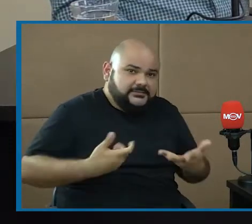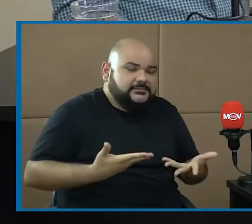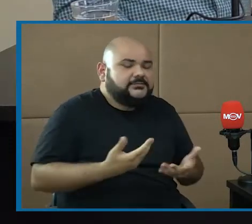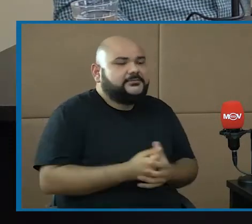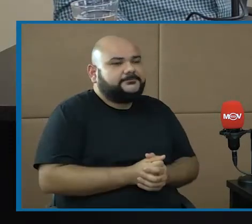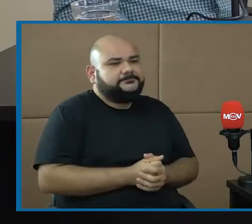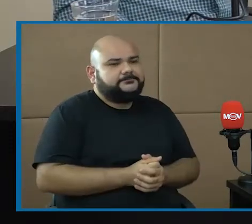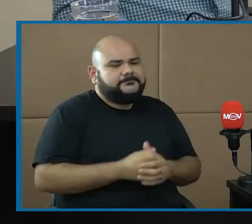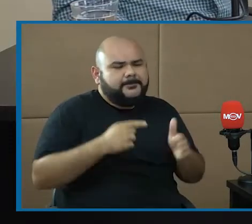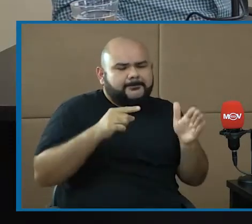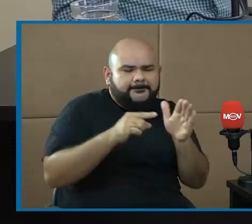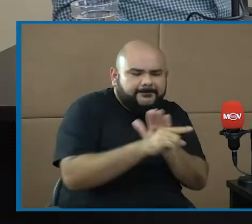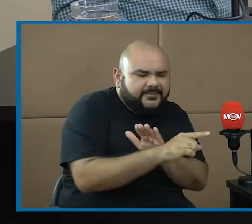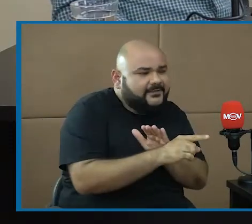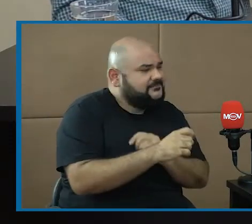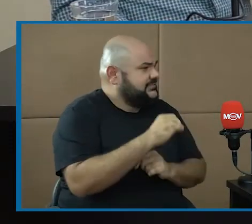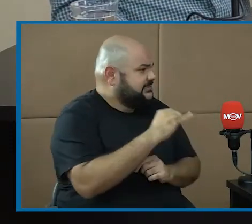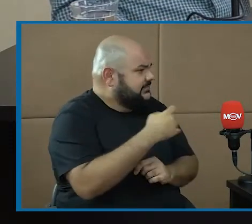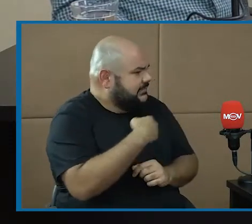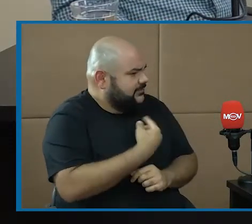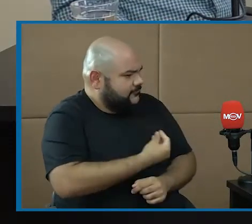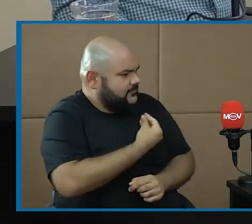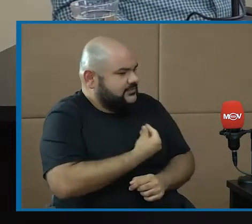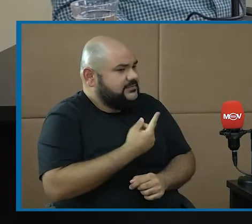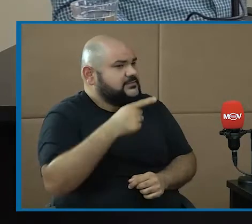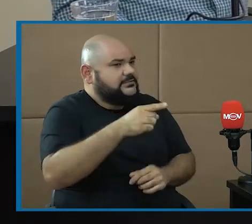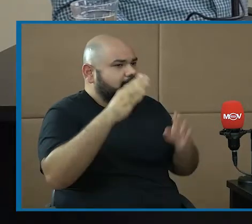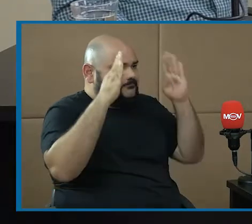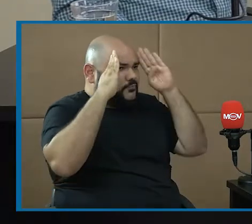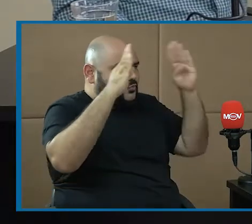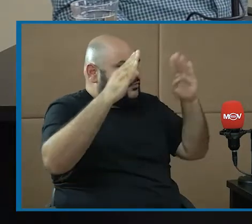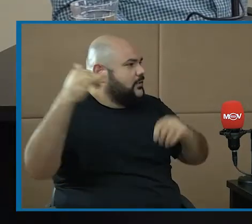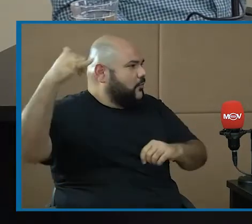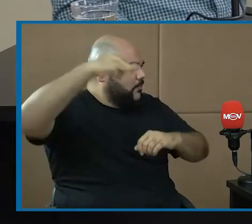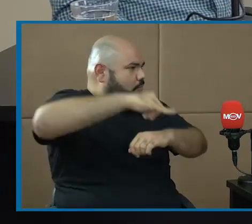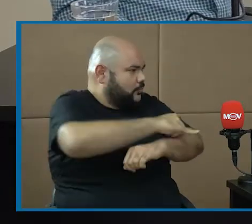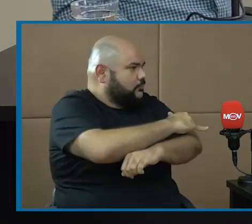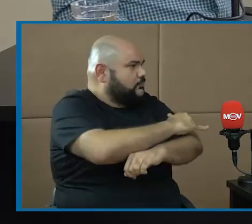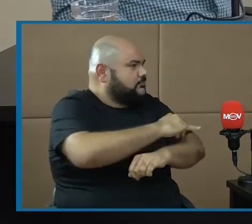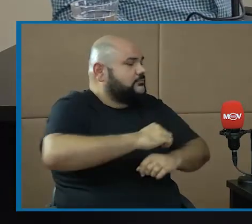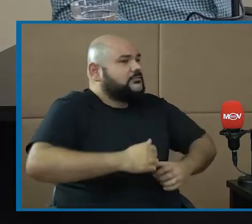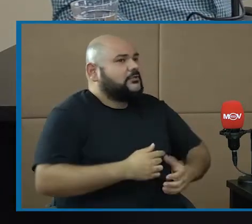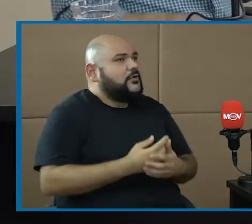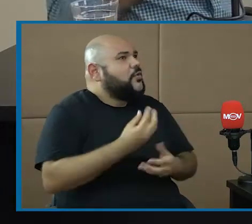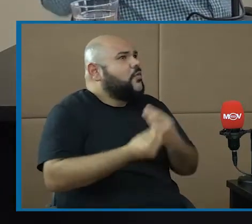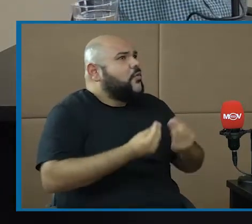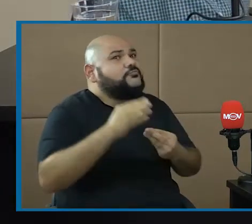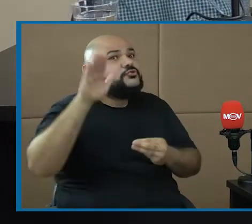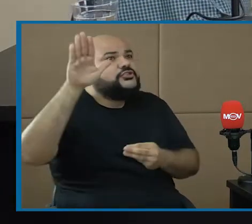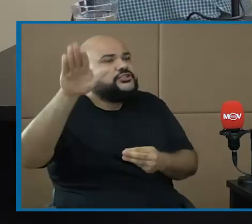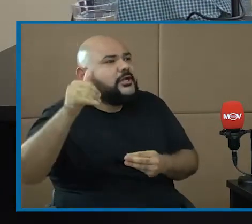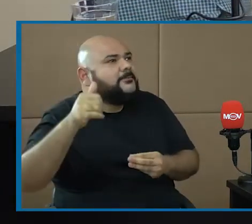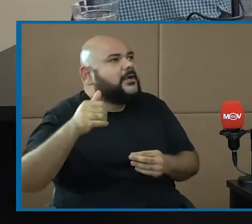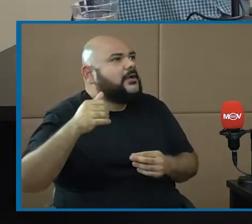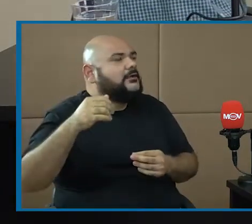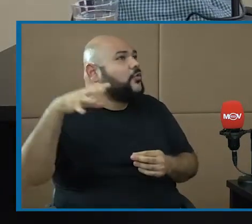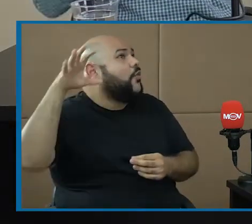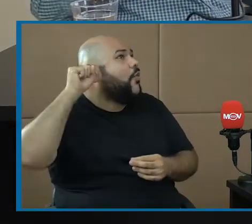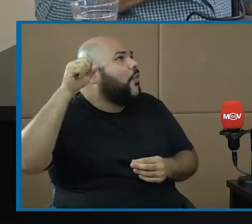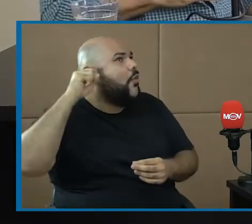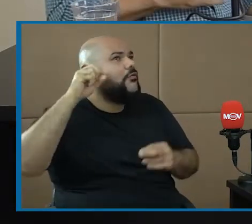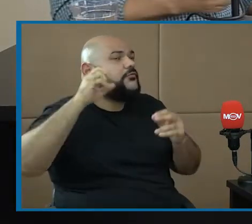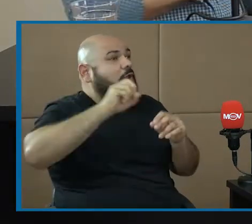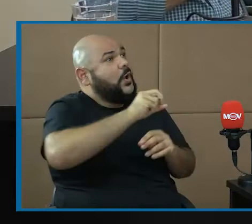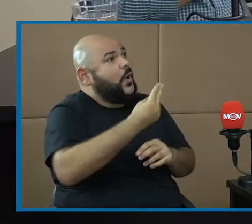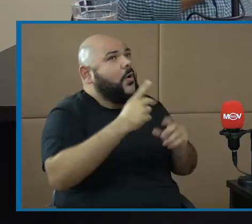Se eu for no aeroporto, né, a maioria dos aeroportos é sonora, a chamada é sonora, né? Ou você fica olhando lá no